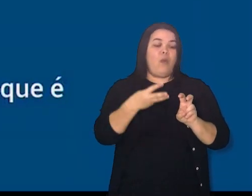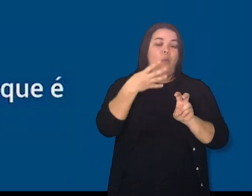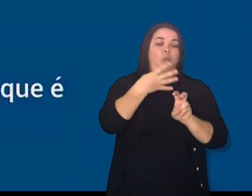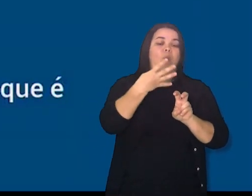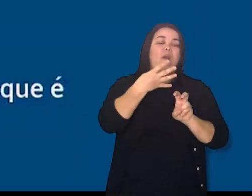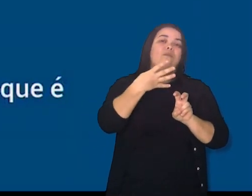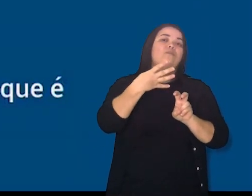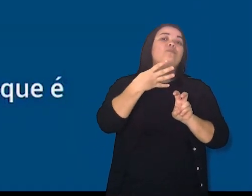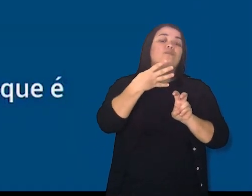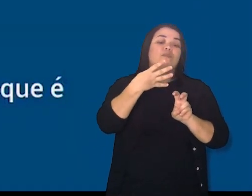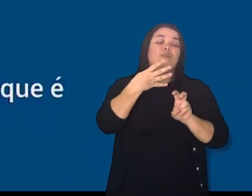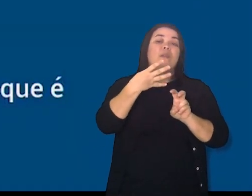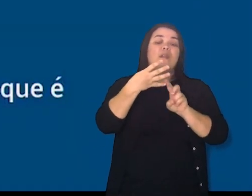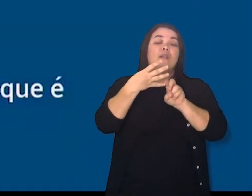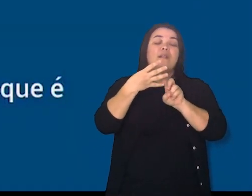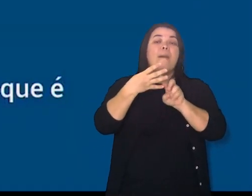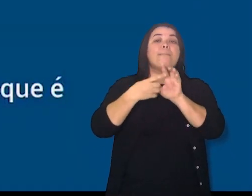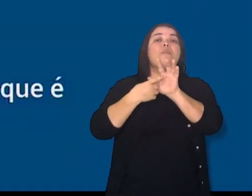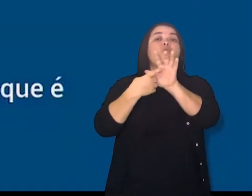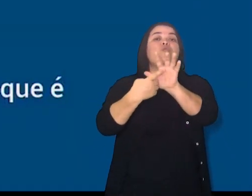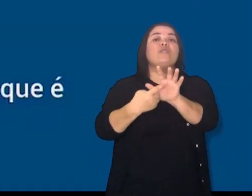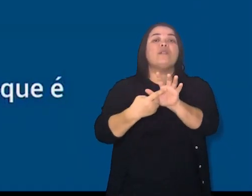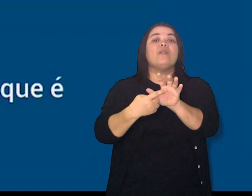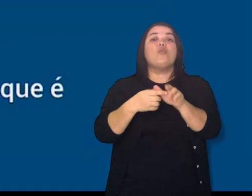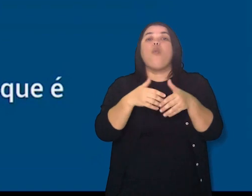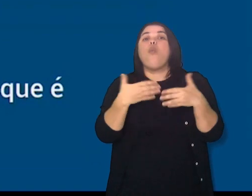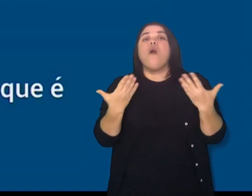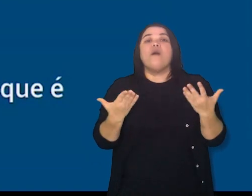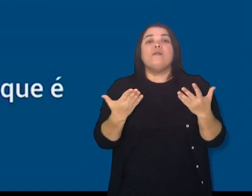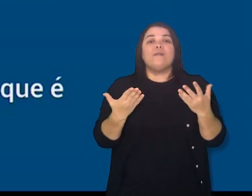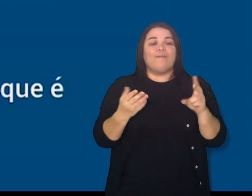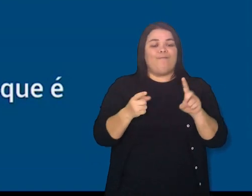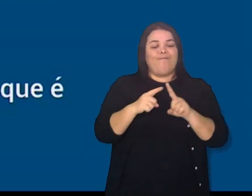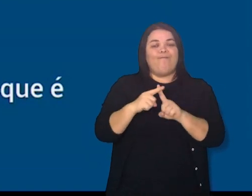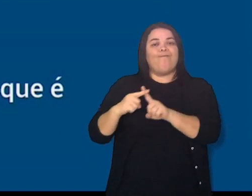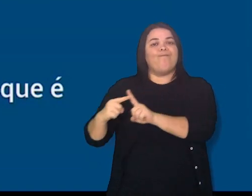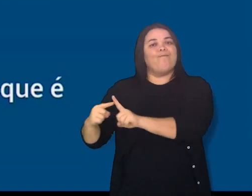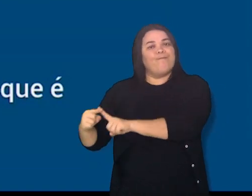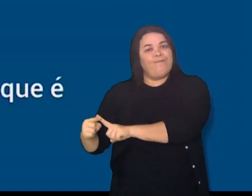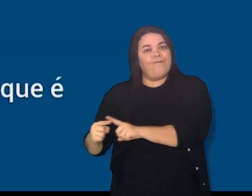repetido. 4 é o expoente, que indica